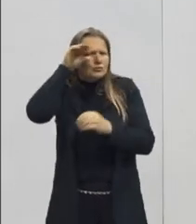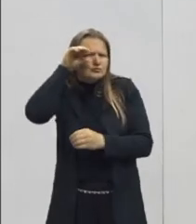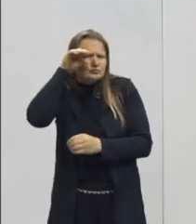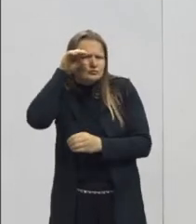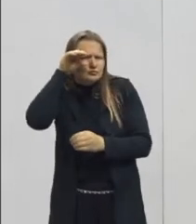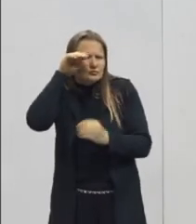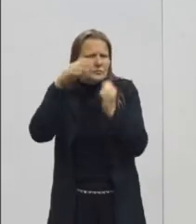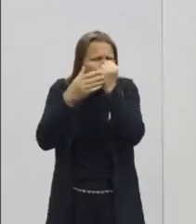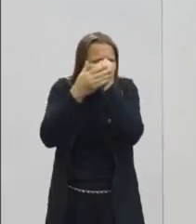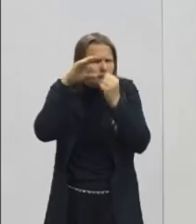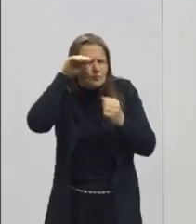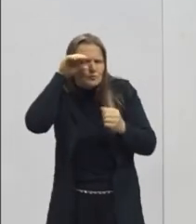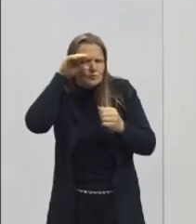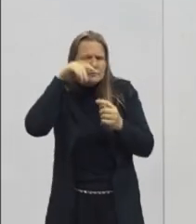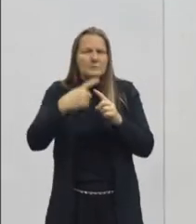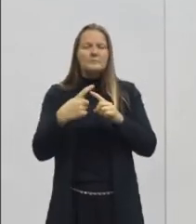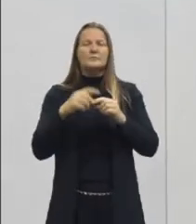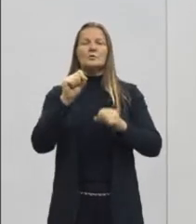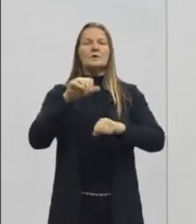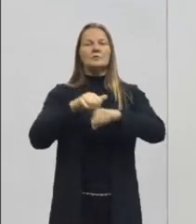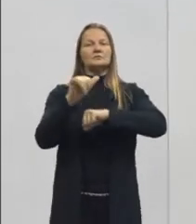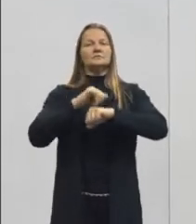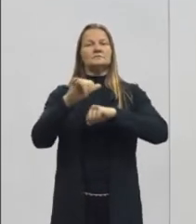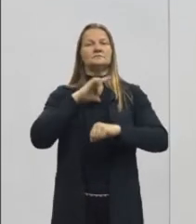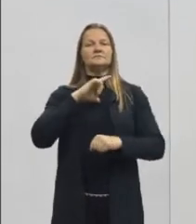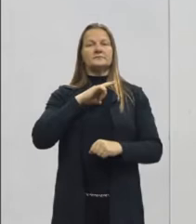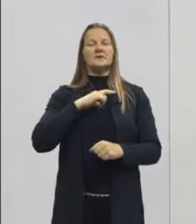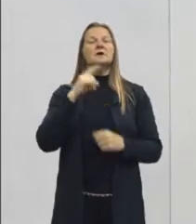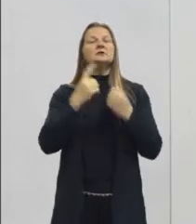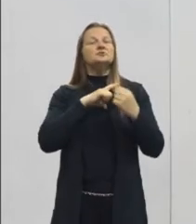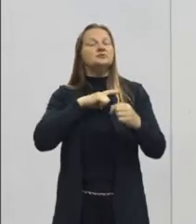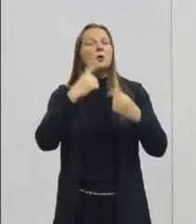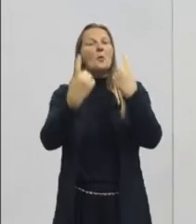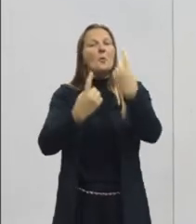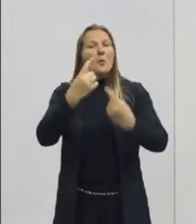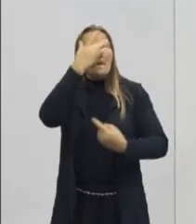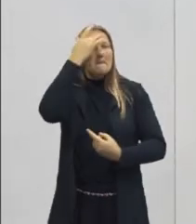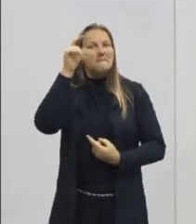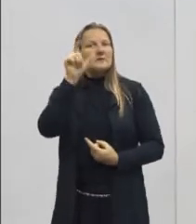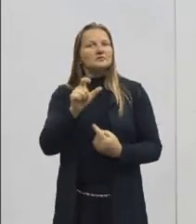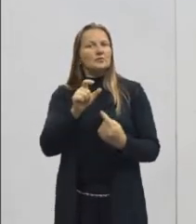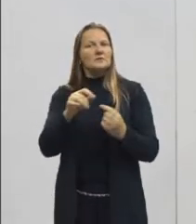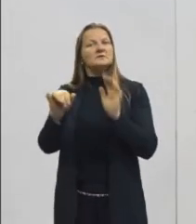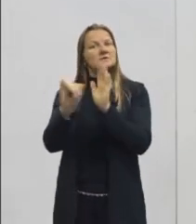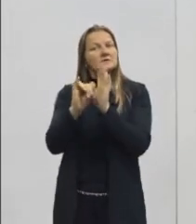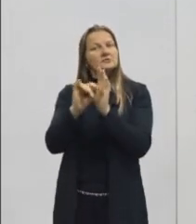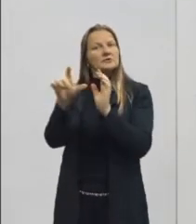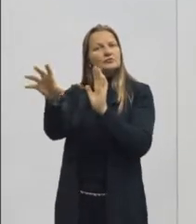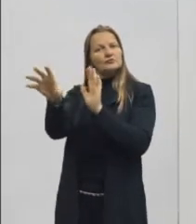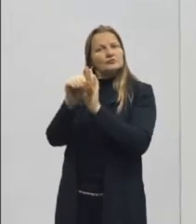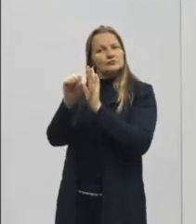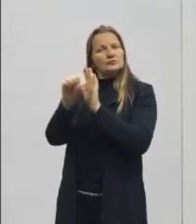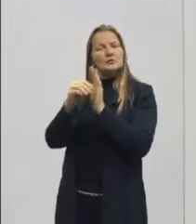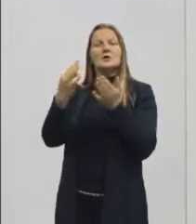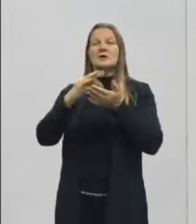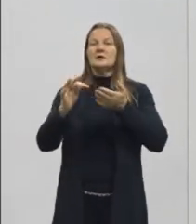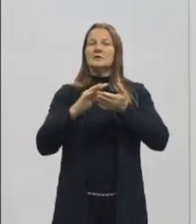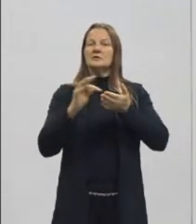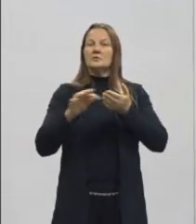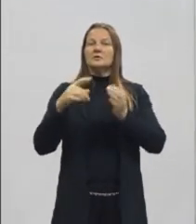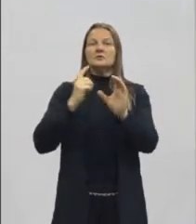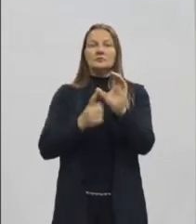mas o que que acontecia né Tinha pessoas que ela se identificavam com as teorias